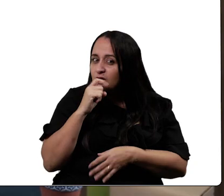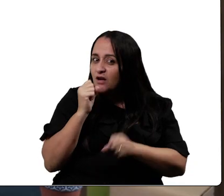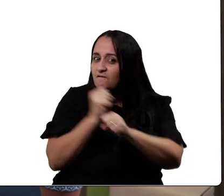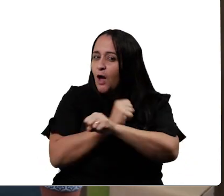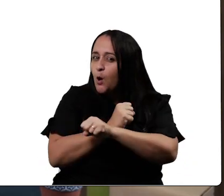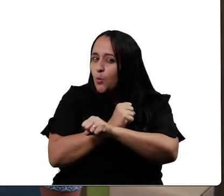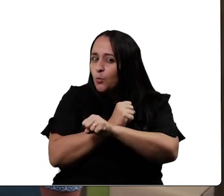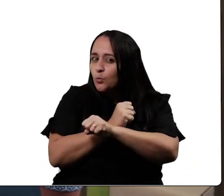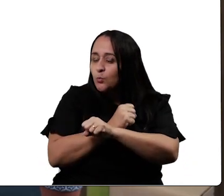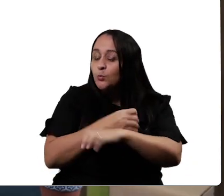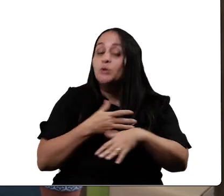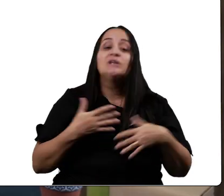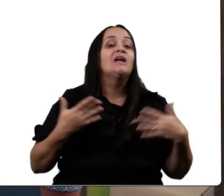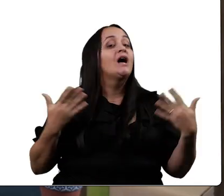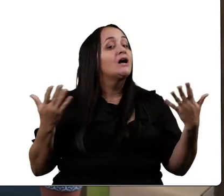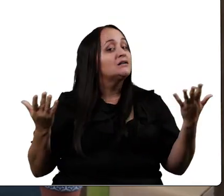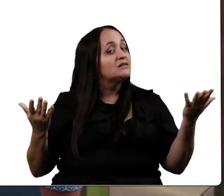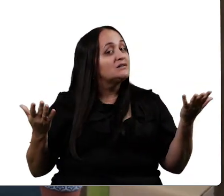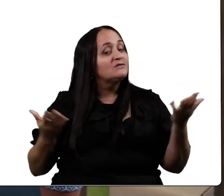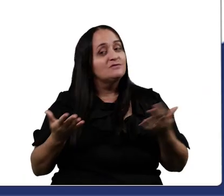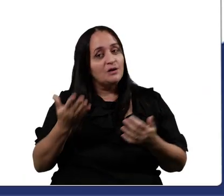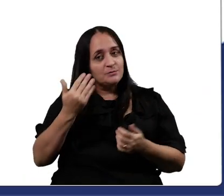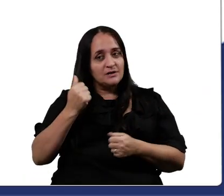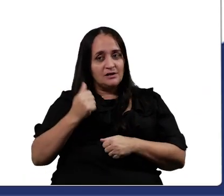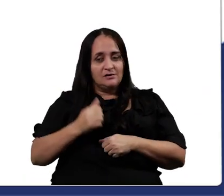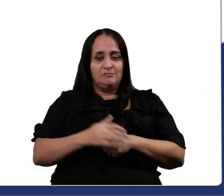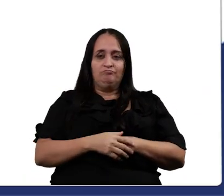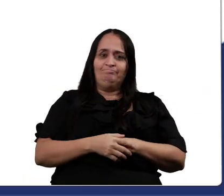fake? E aí, vamos lá?